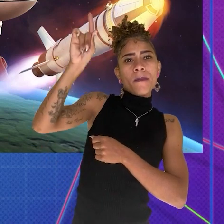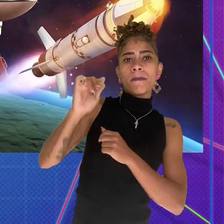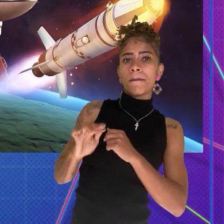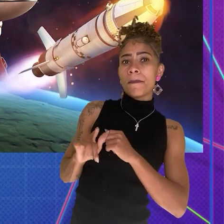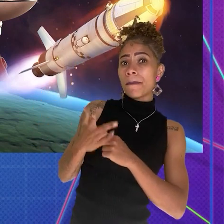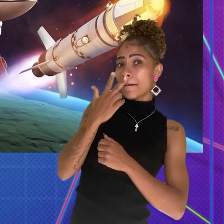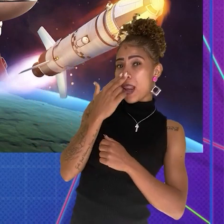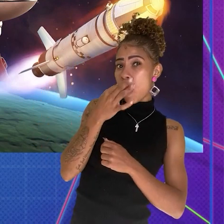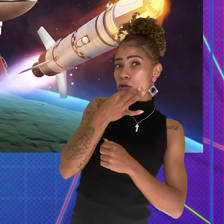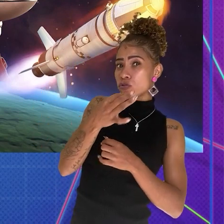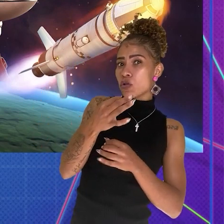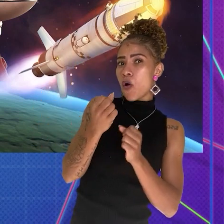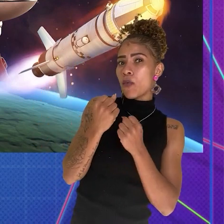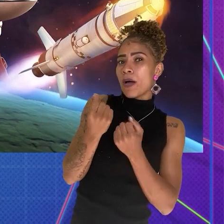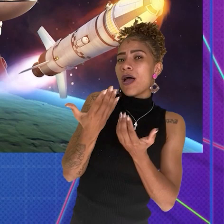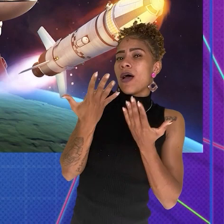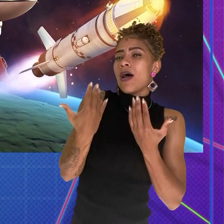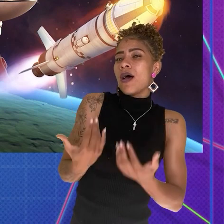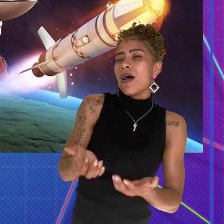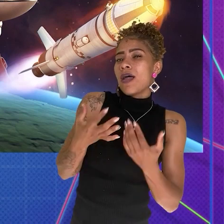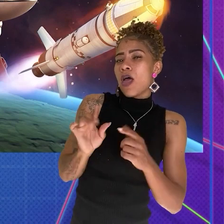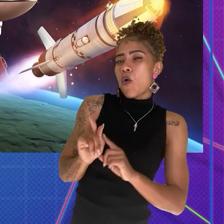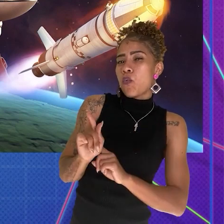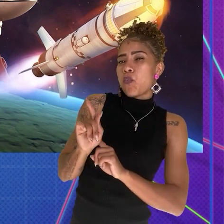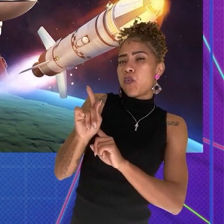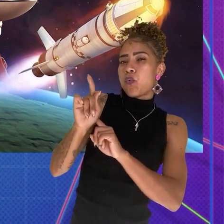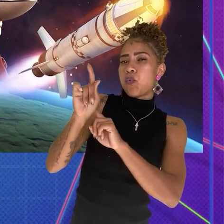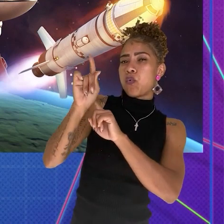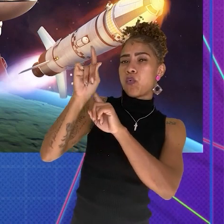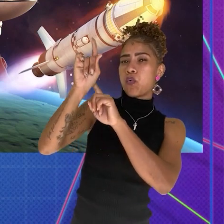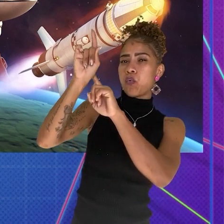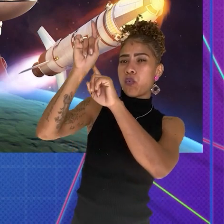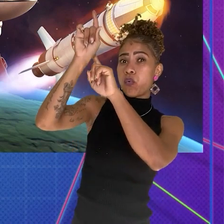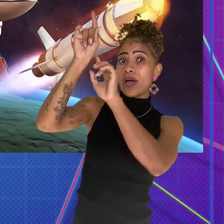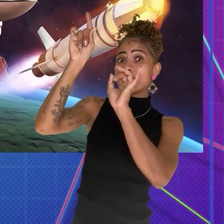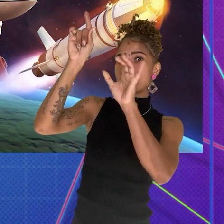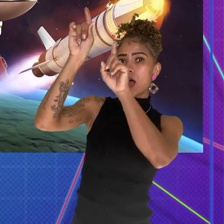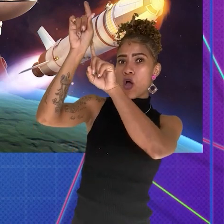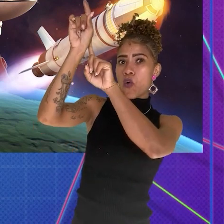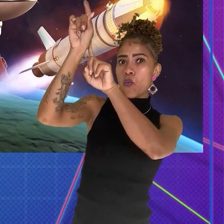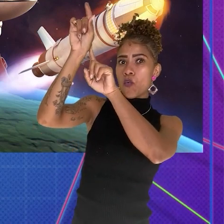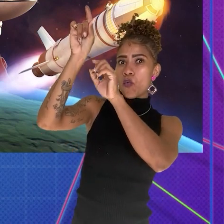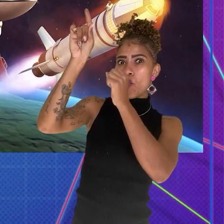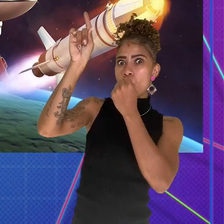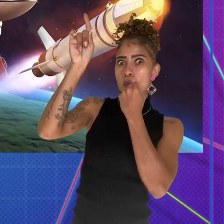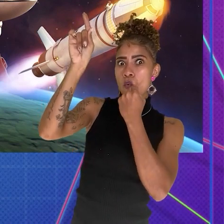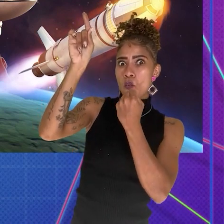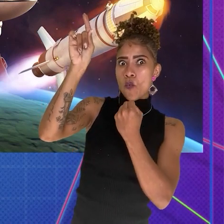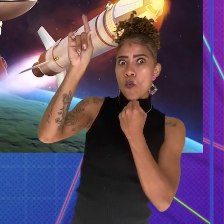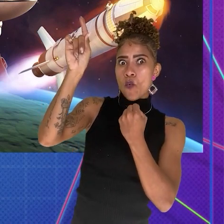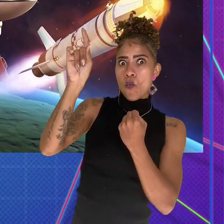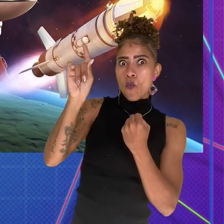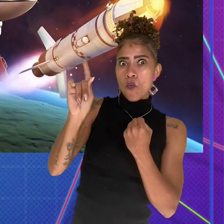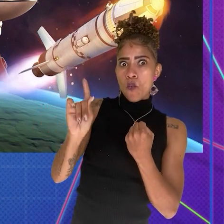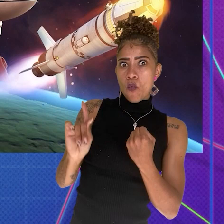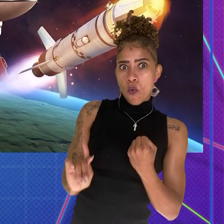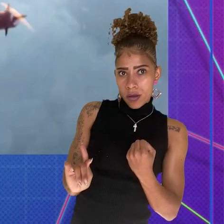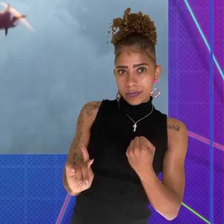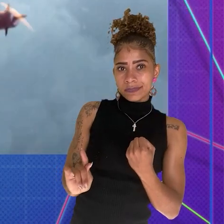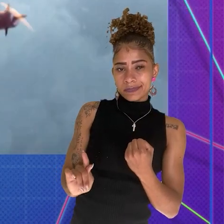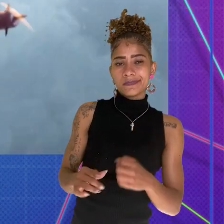jogador sobe, o som se torna mais suave, enquanto que à medida que o jogador desce, o som se torna mais